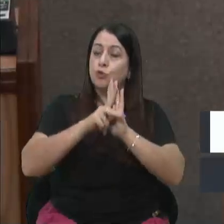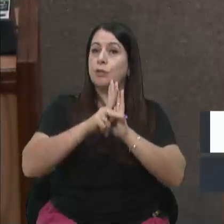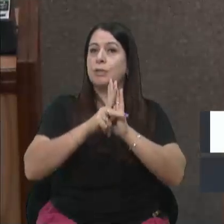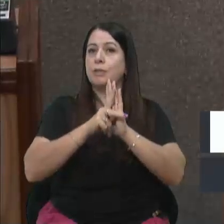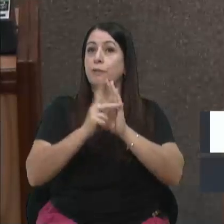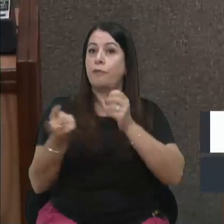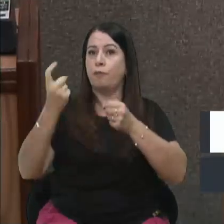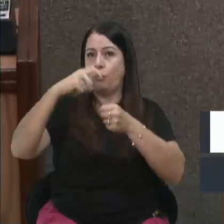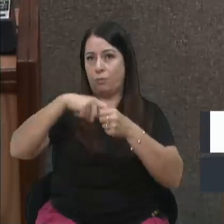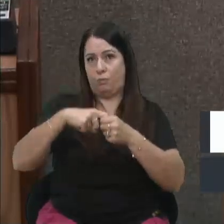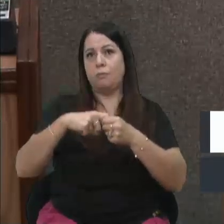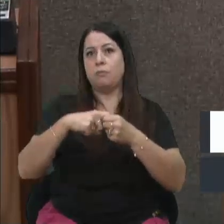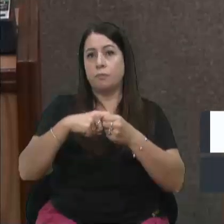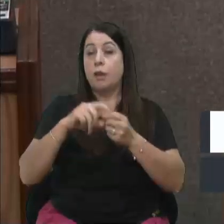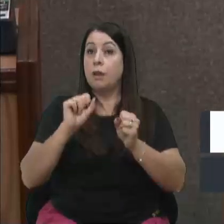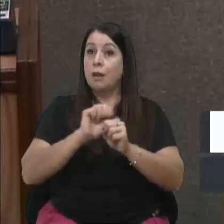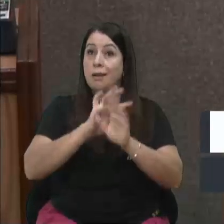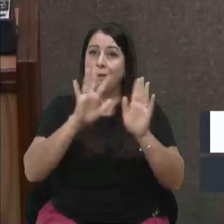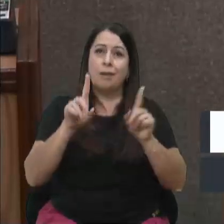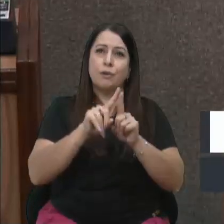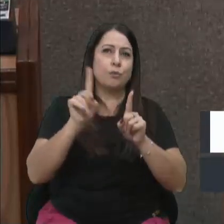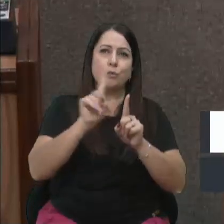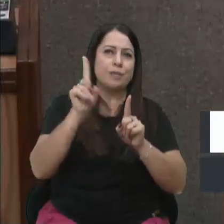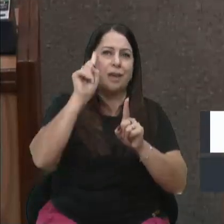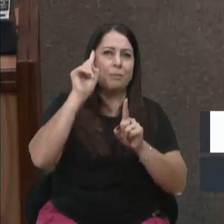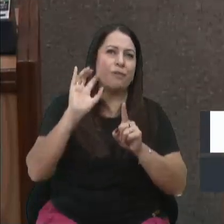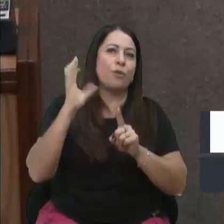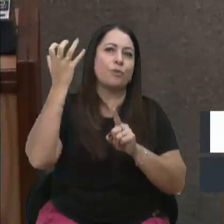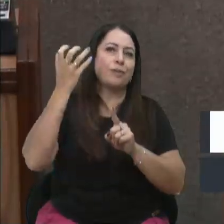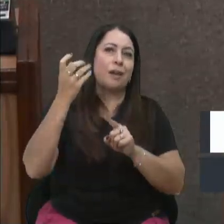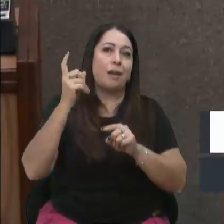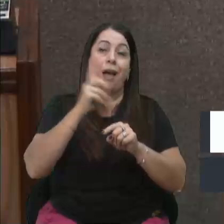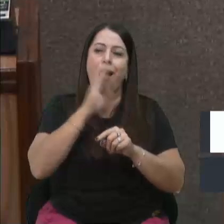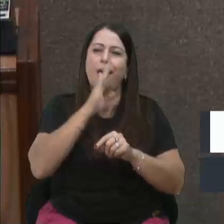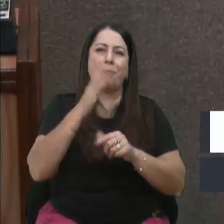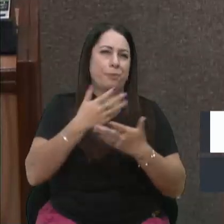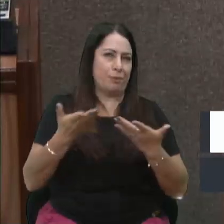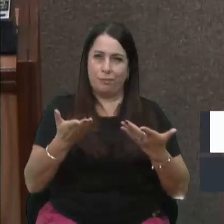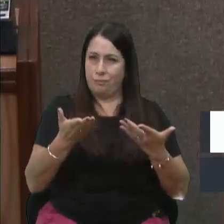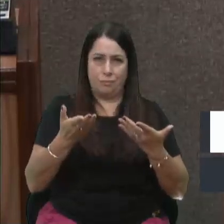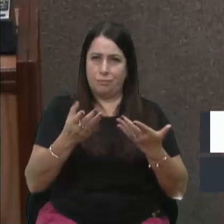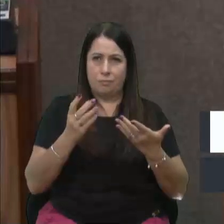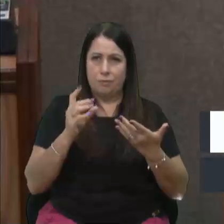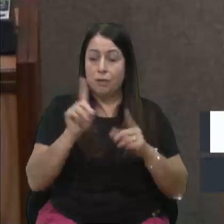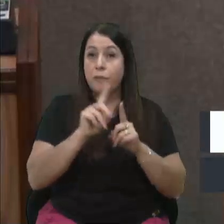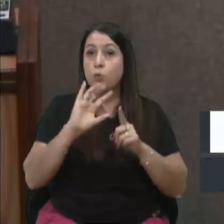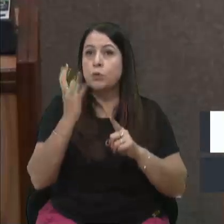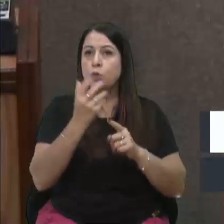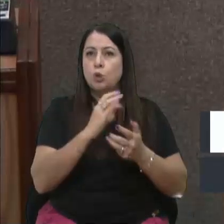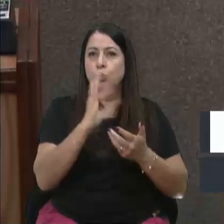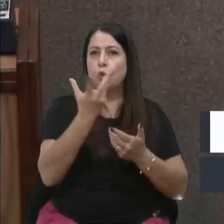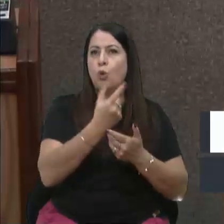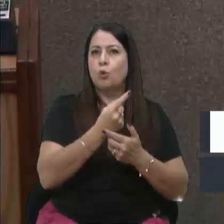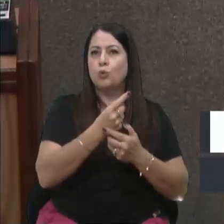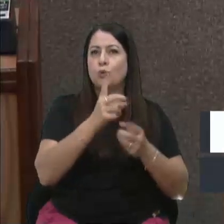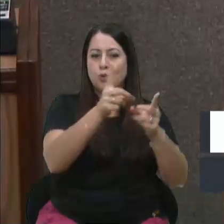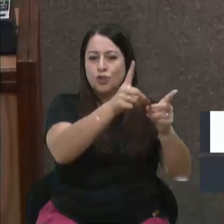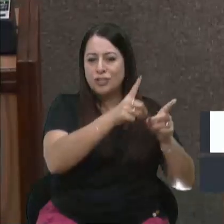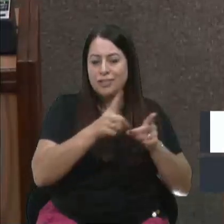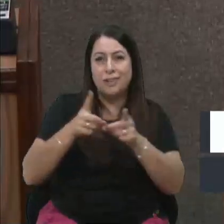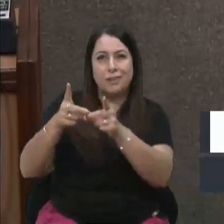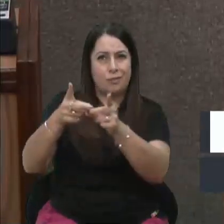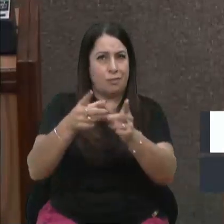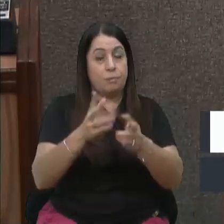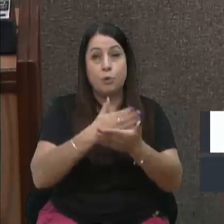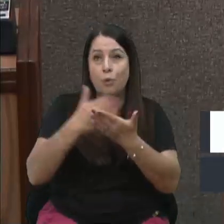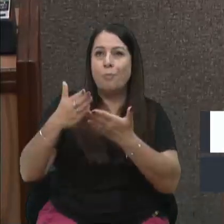seja retomado. E claro, a gente sabe que não vai acontecer de uma hora para outra, não vai acontecer em todos os distritos, mas que a